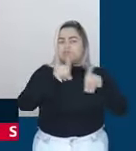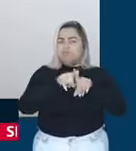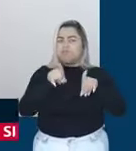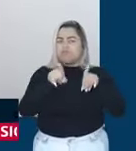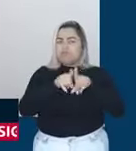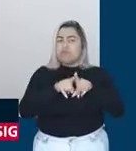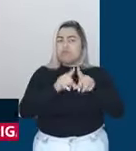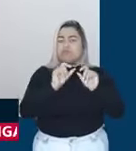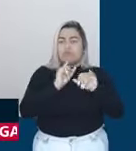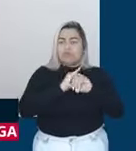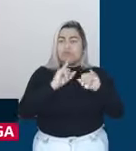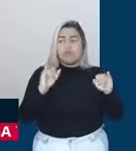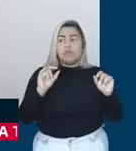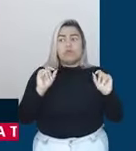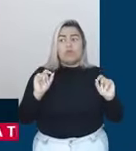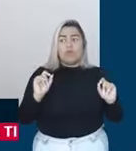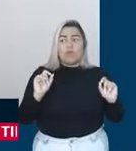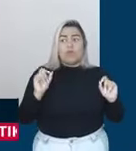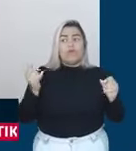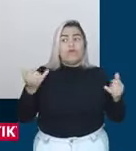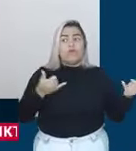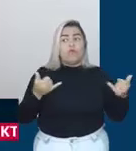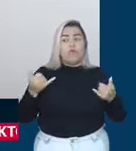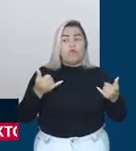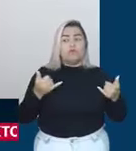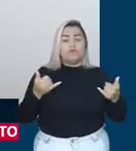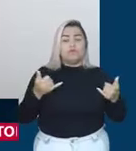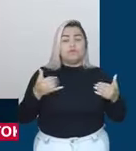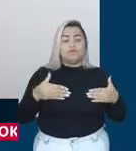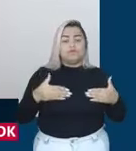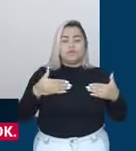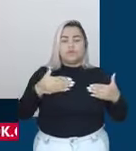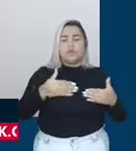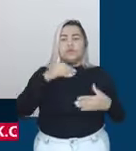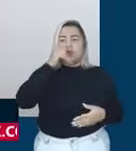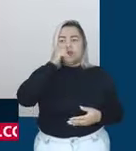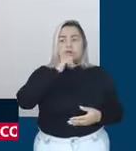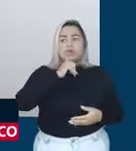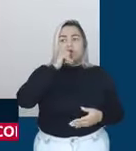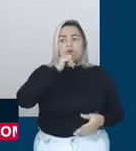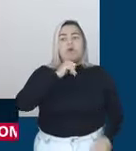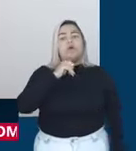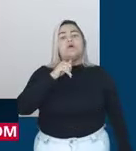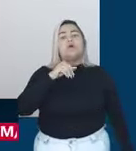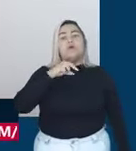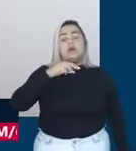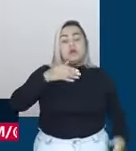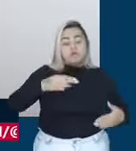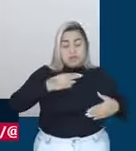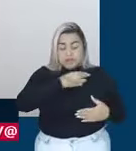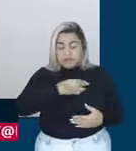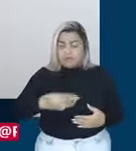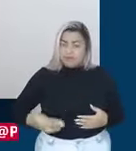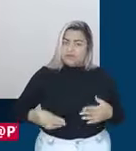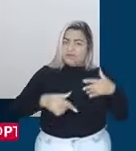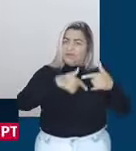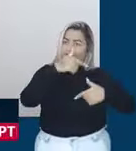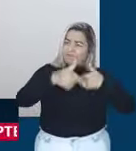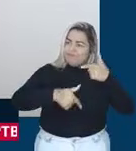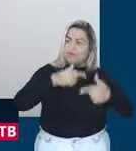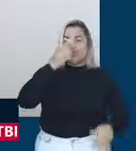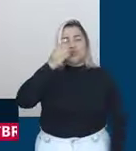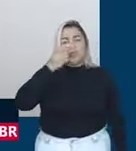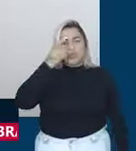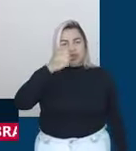a informação que nos chegou, foi um movimento, inclusive, do Ministério das Mulheres, né? Onde a ministra trabalhou e as deputadas